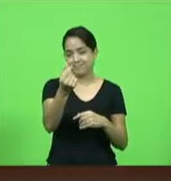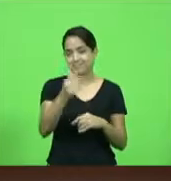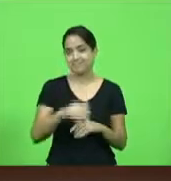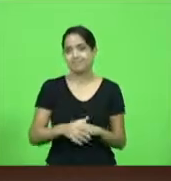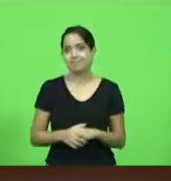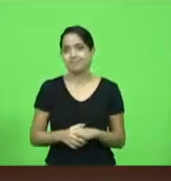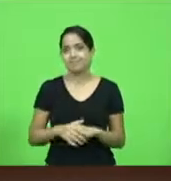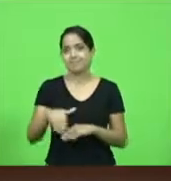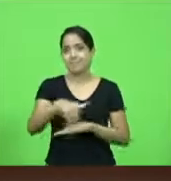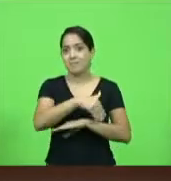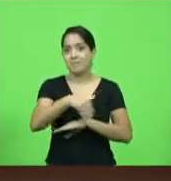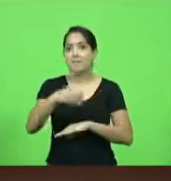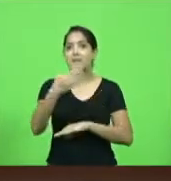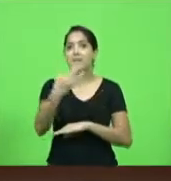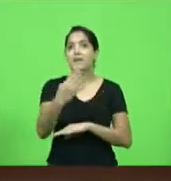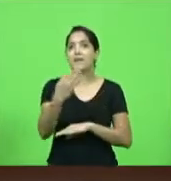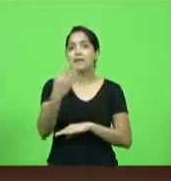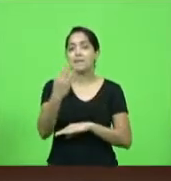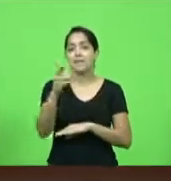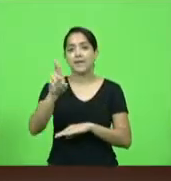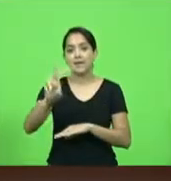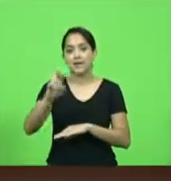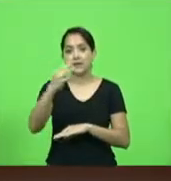para a BR-470.